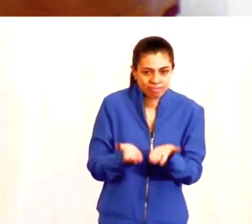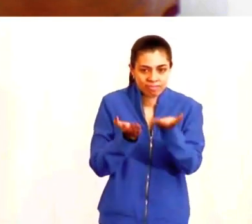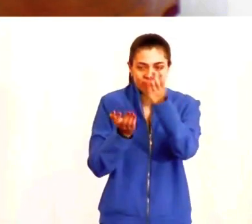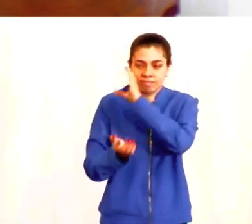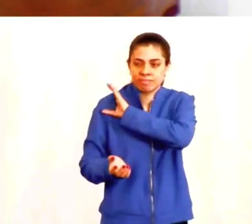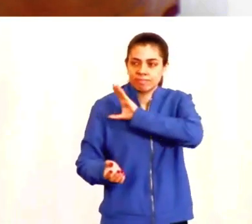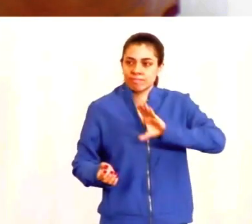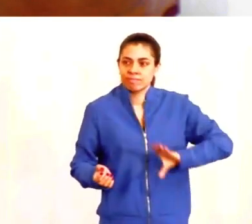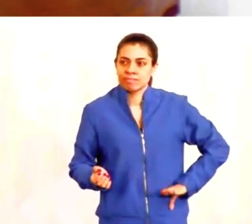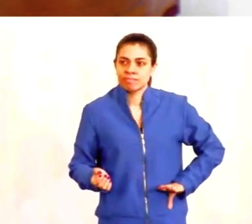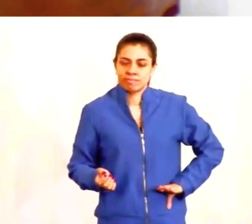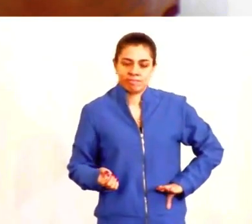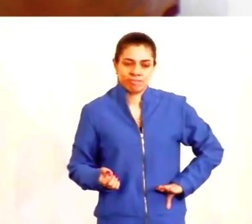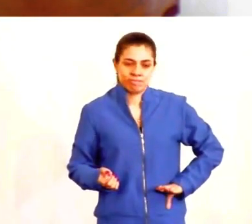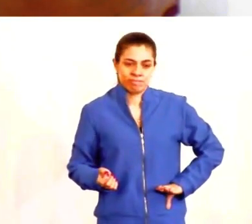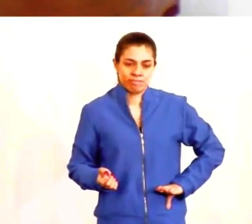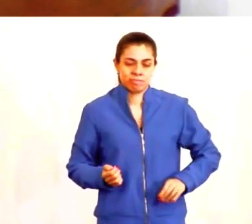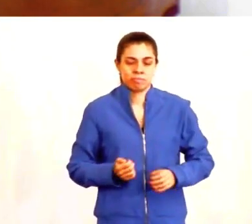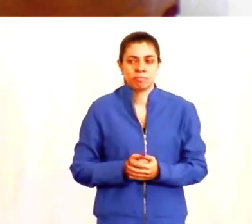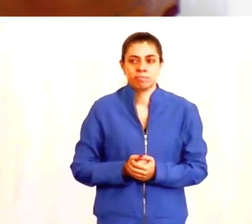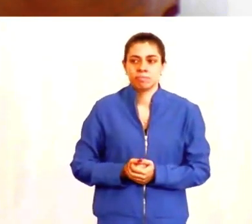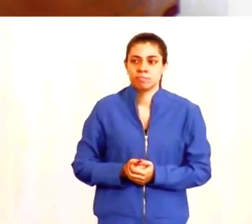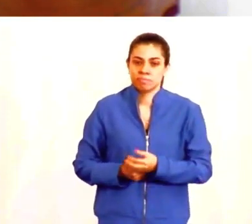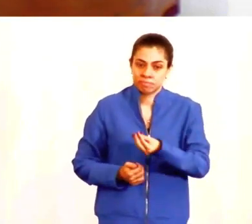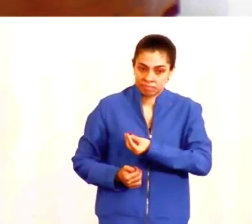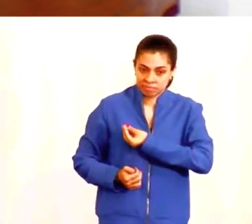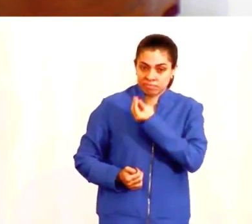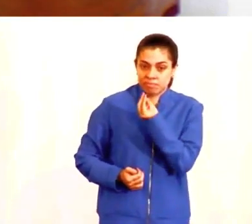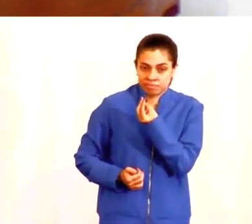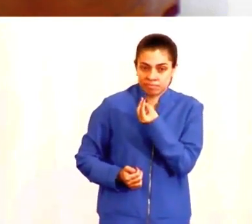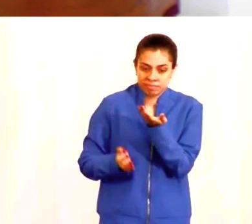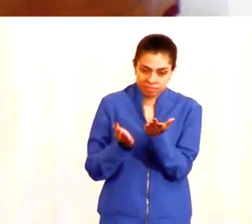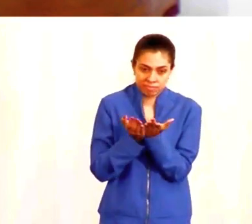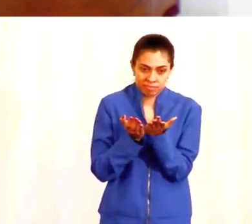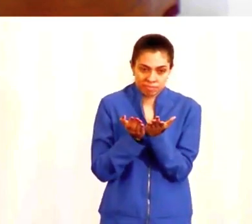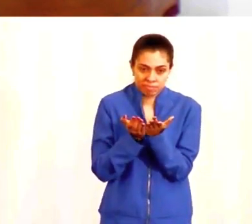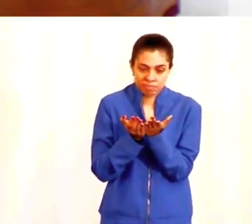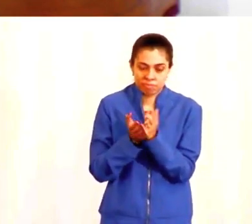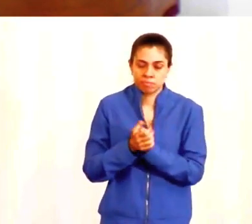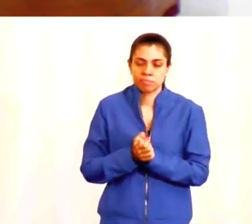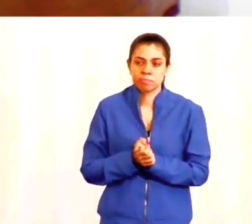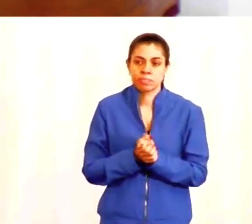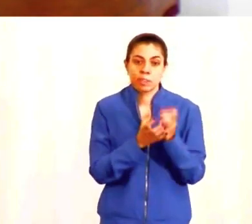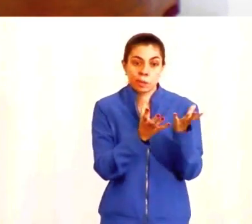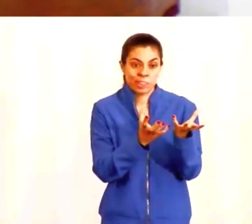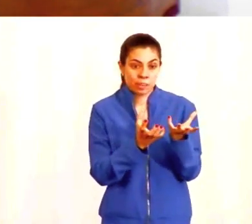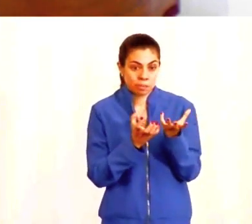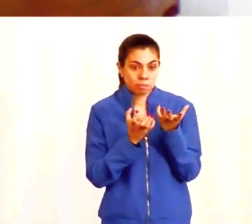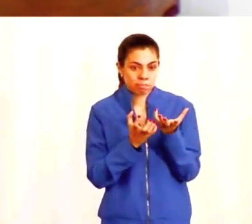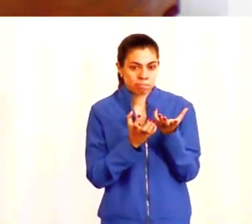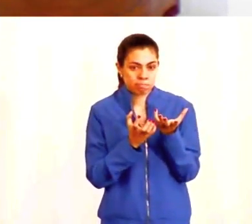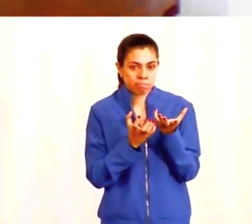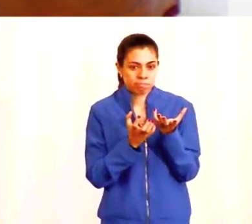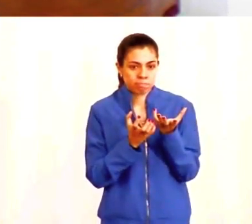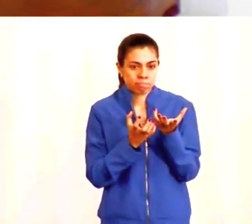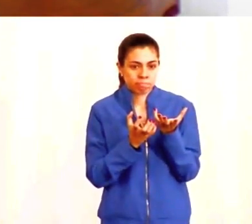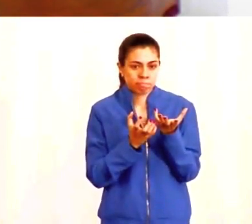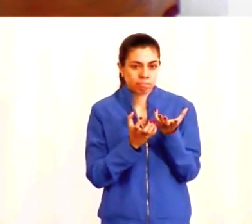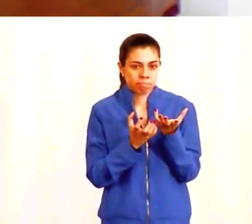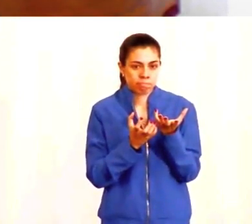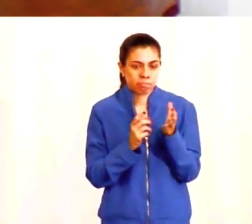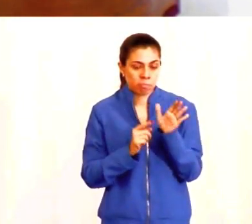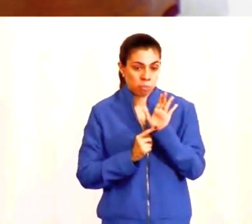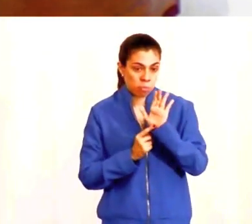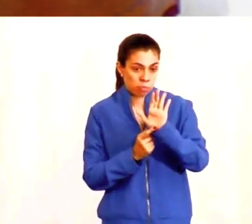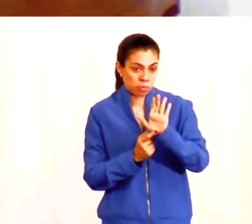para nós, nosso cristianismo. E pretendo defender duas ideias: que a ressurreição de